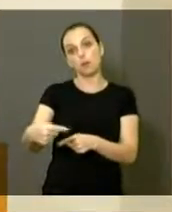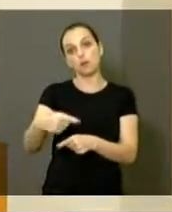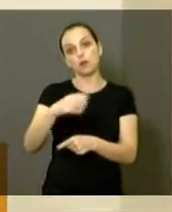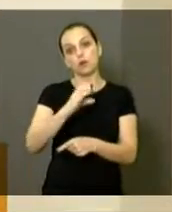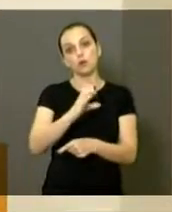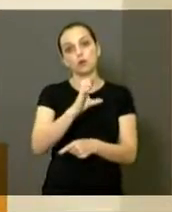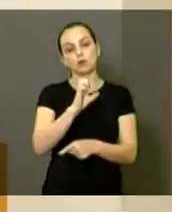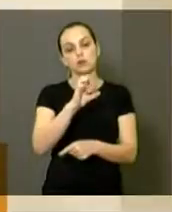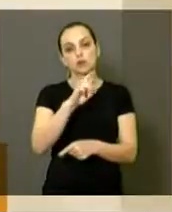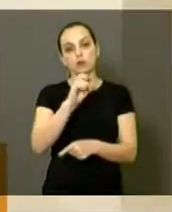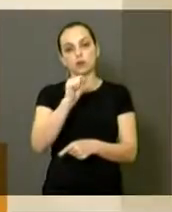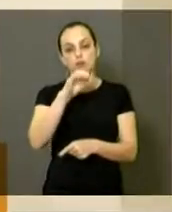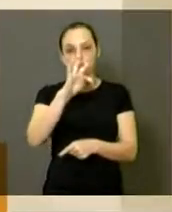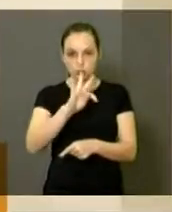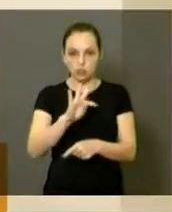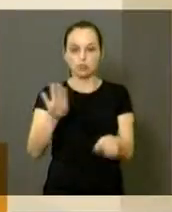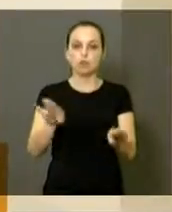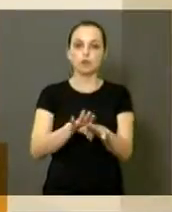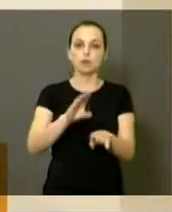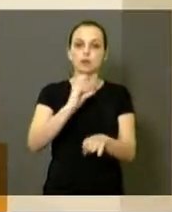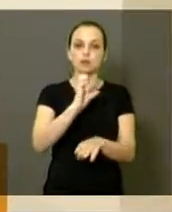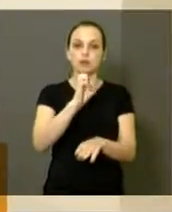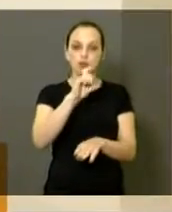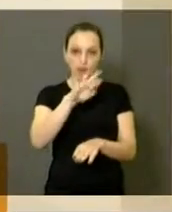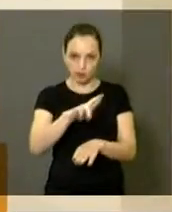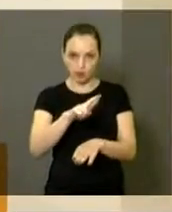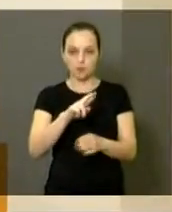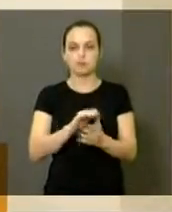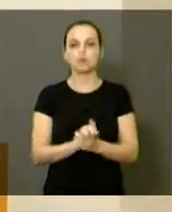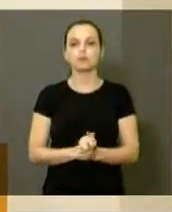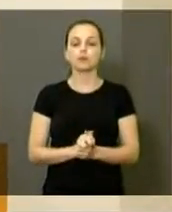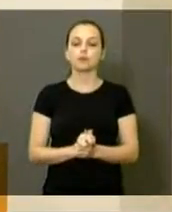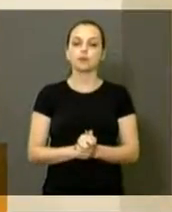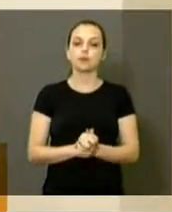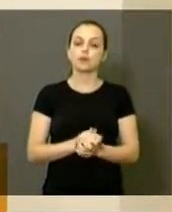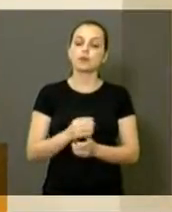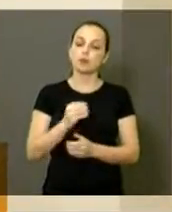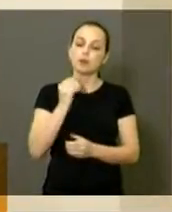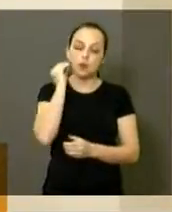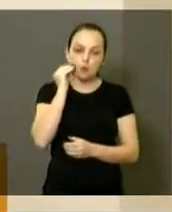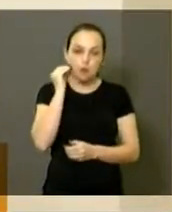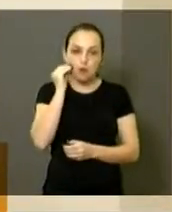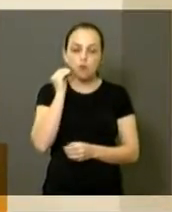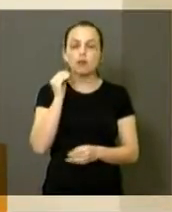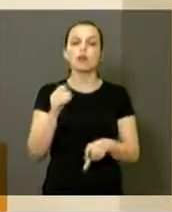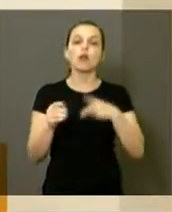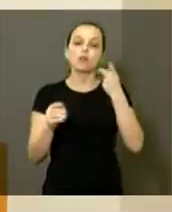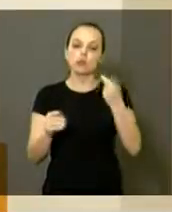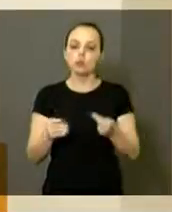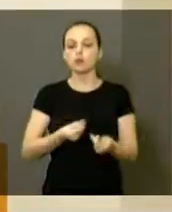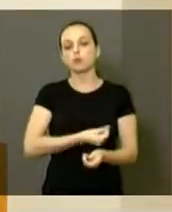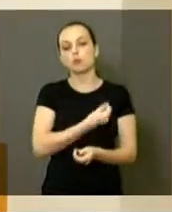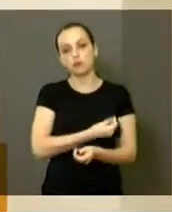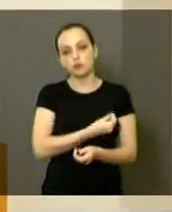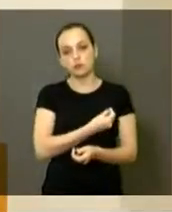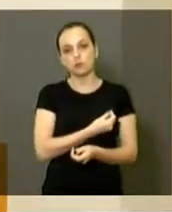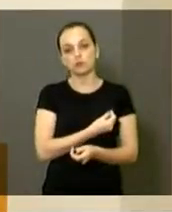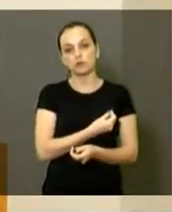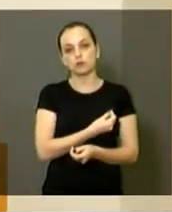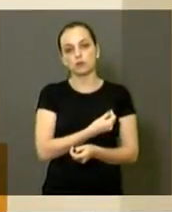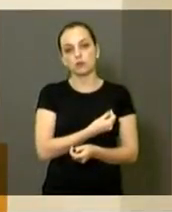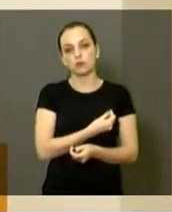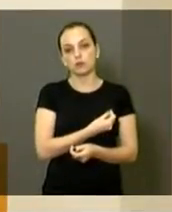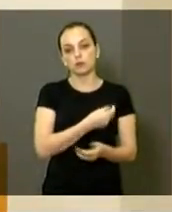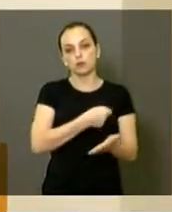o Centro de Educação. Quero aproveitar também que os vereadores que participaram lá